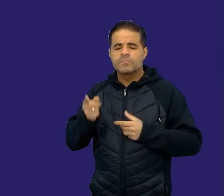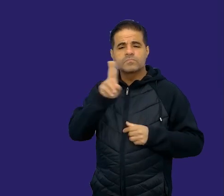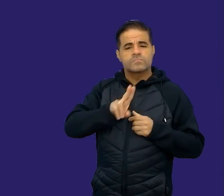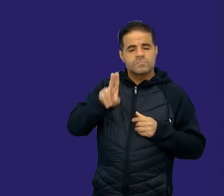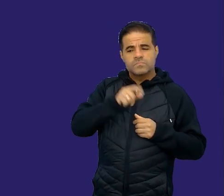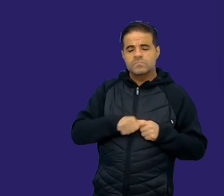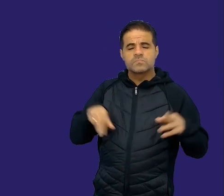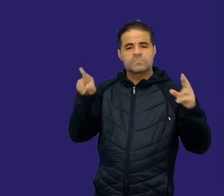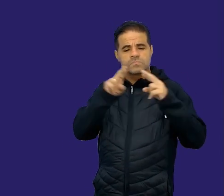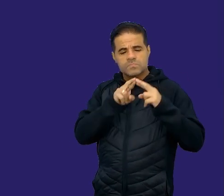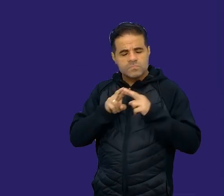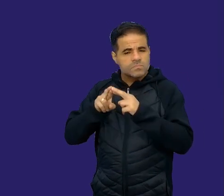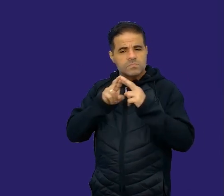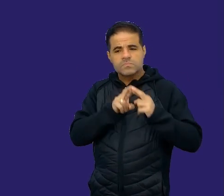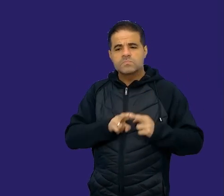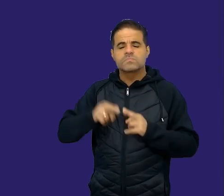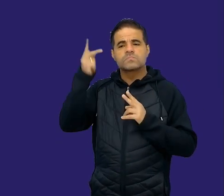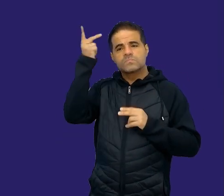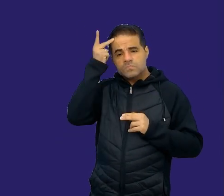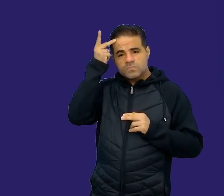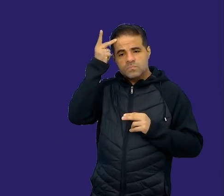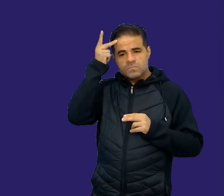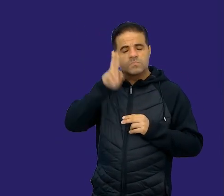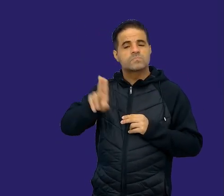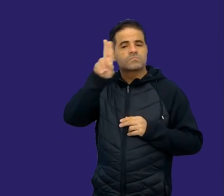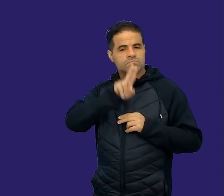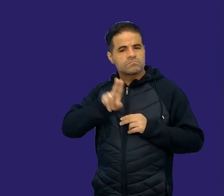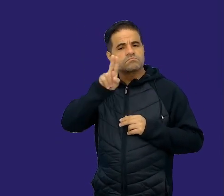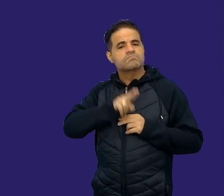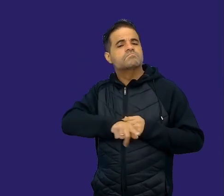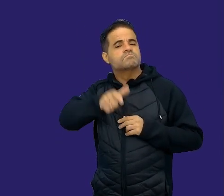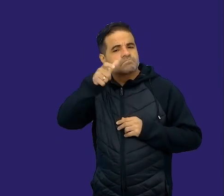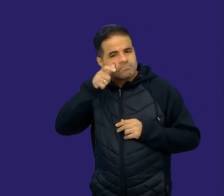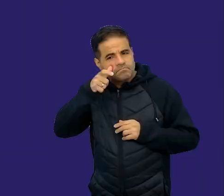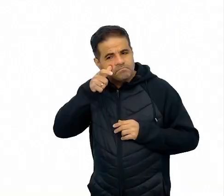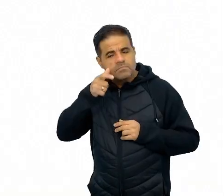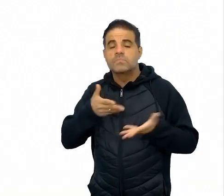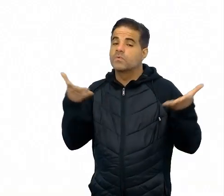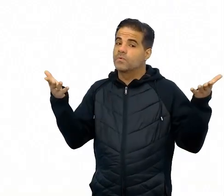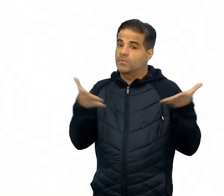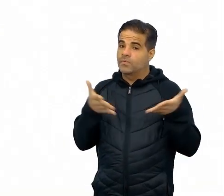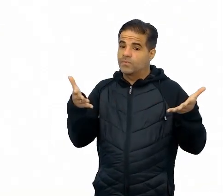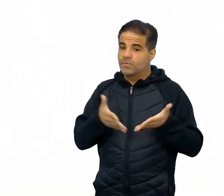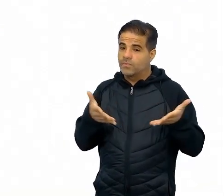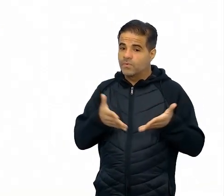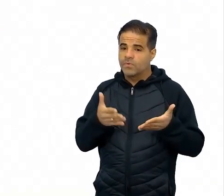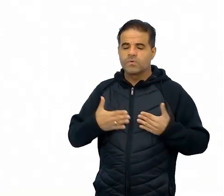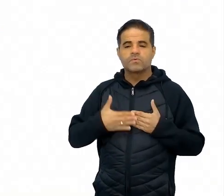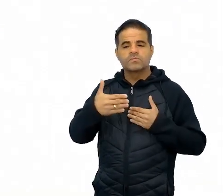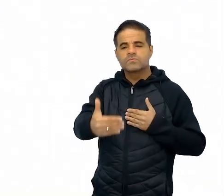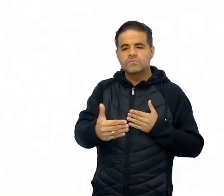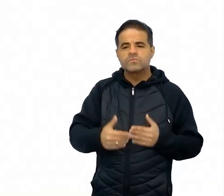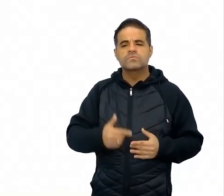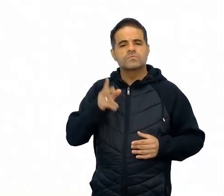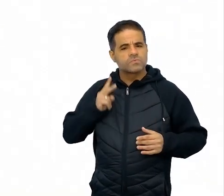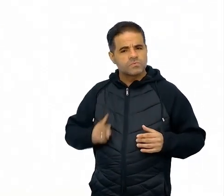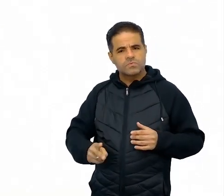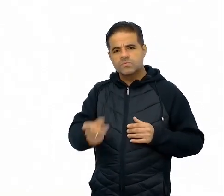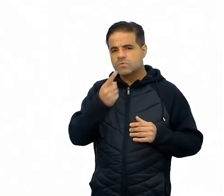da rede, né, paulista, que a gente usa, nós temos ali, tá bom? Agora, eu